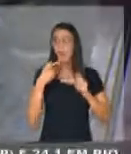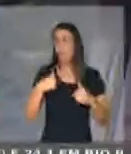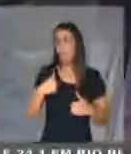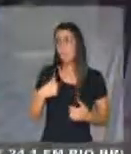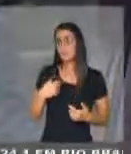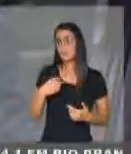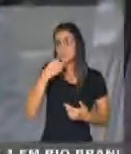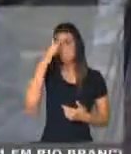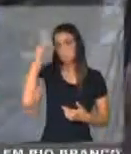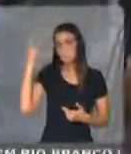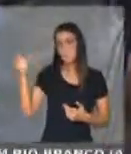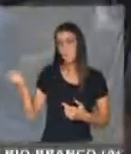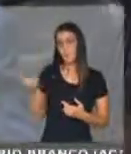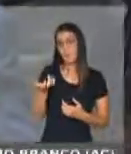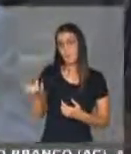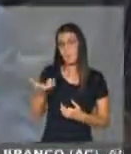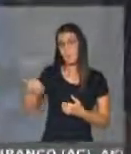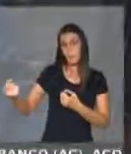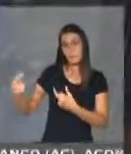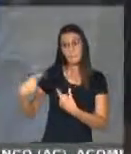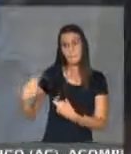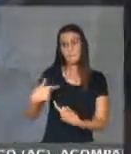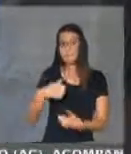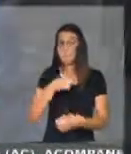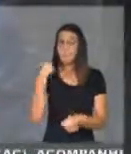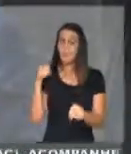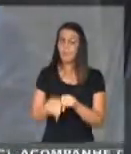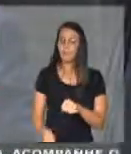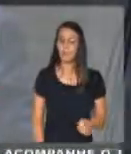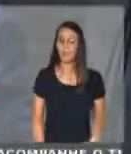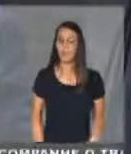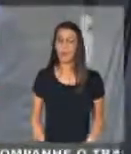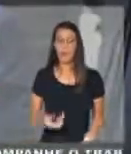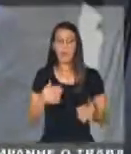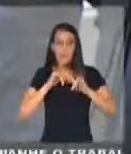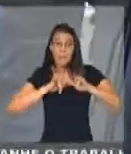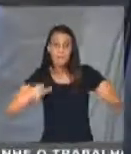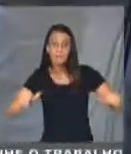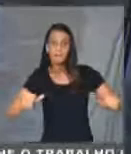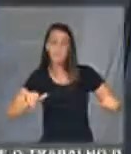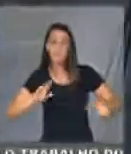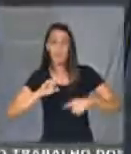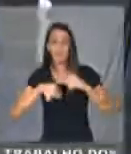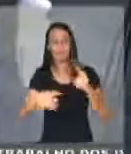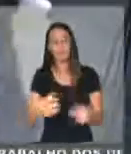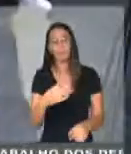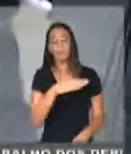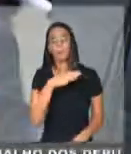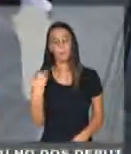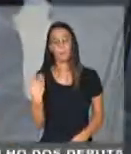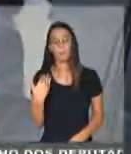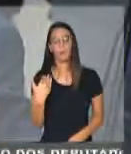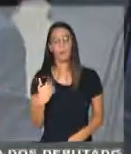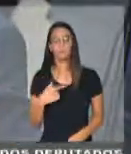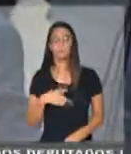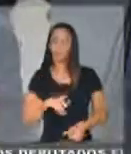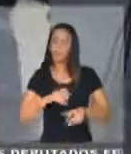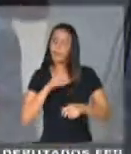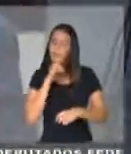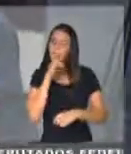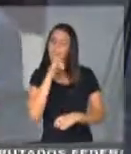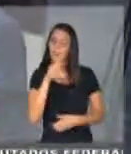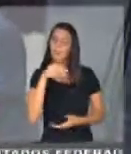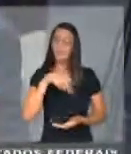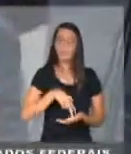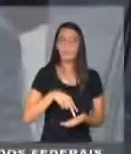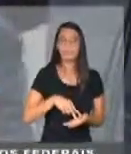de morte em visitas que fazia aos municípios onde atuava e onde era forte a presença do latifúndio,